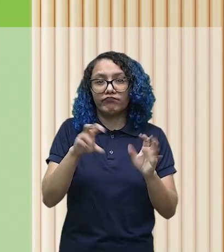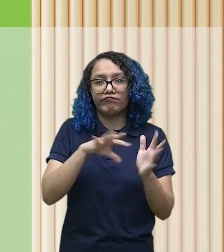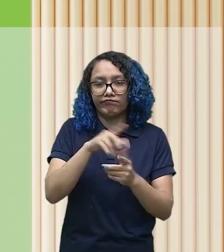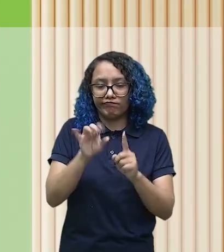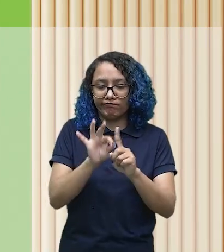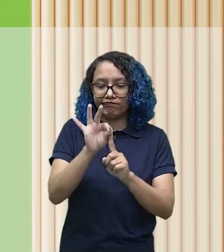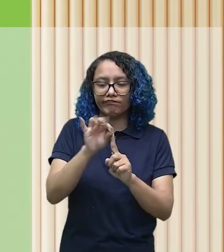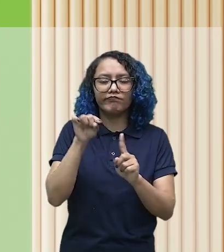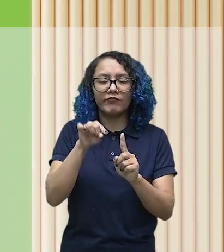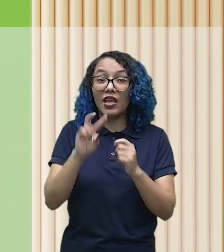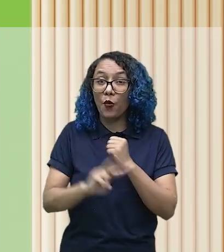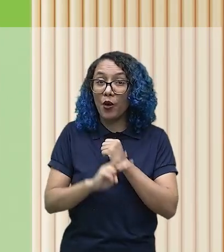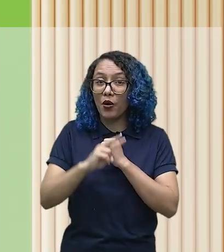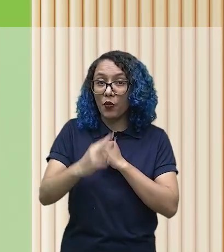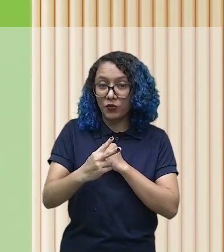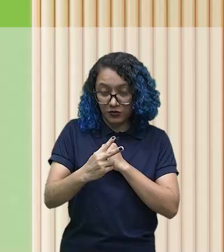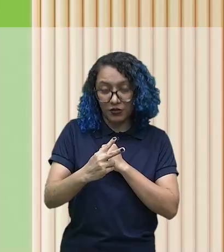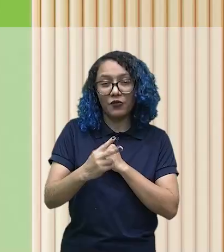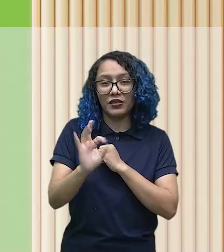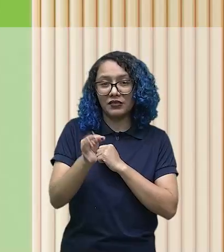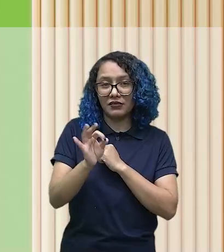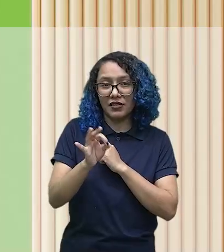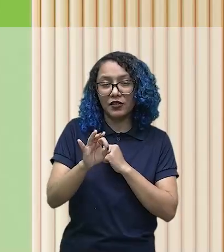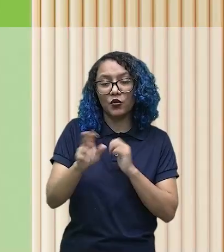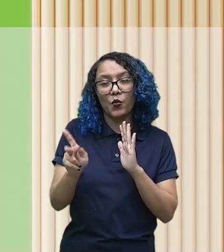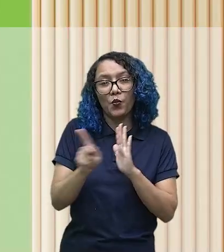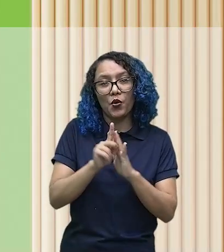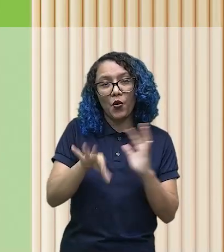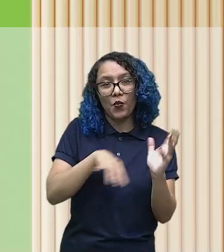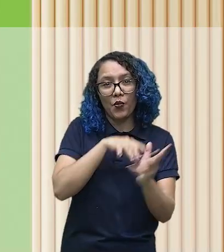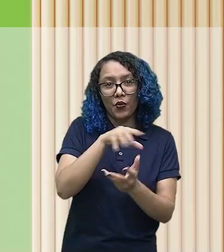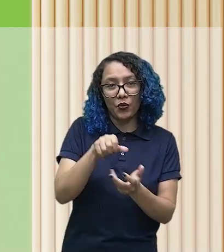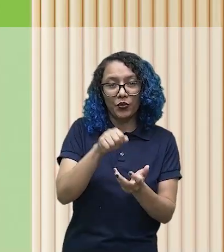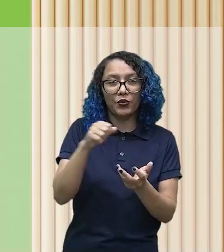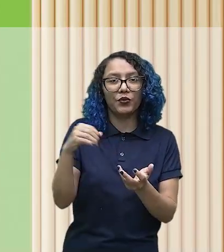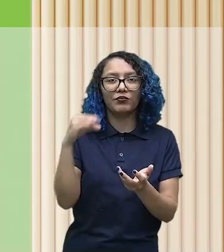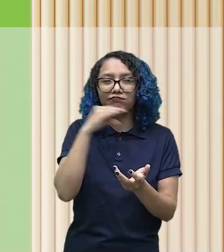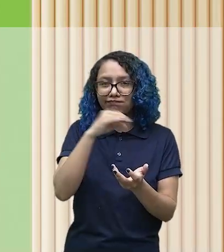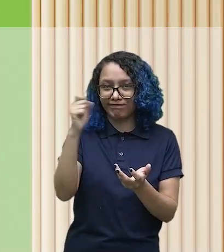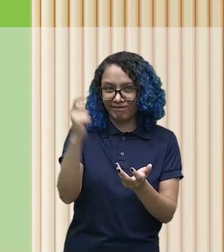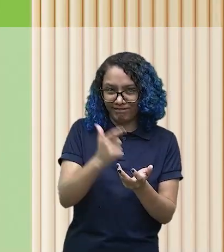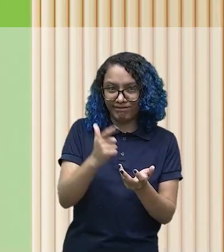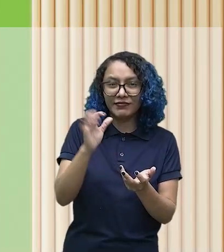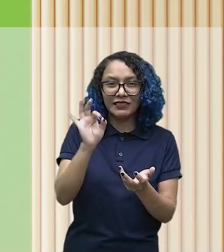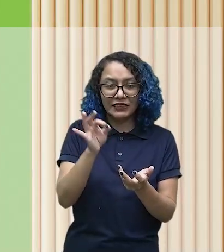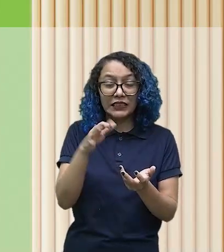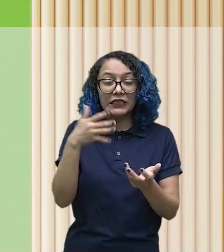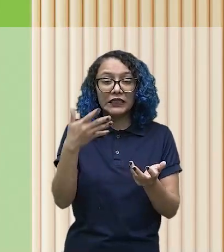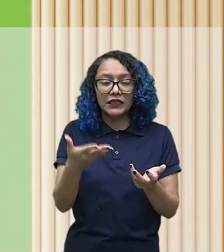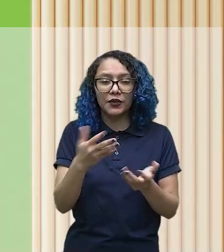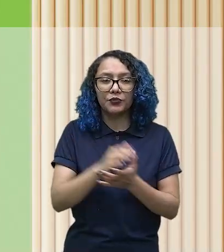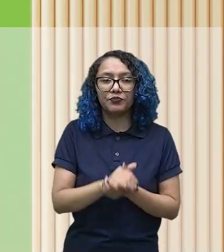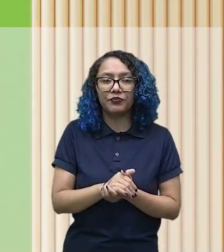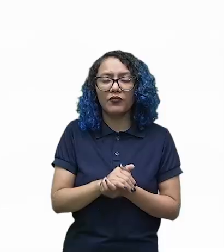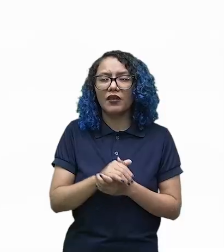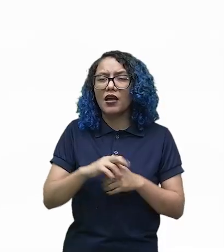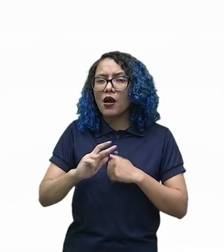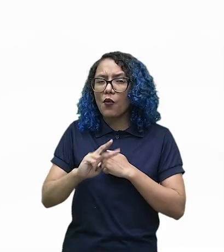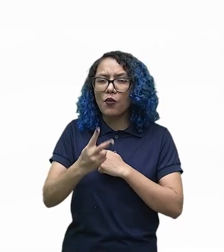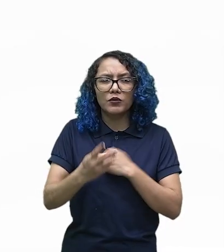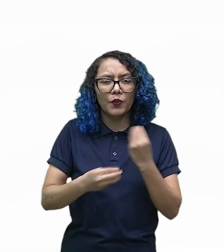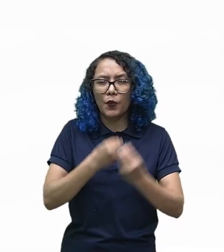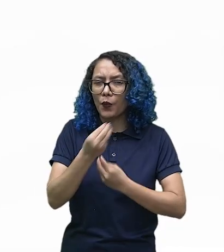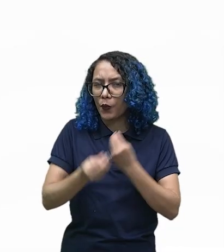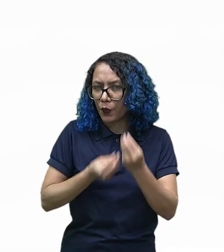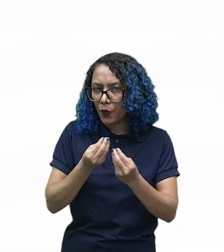um efeito da intensificação desse fenômeno conhecido como efeito estufa, como que ele vai acontecer, esse